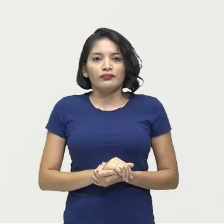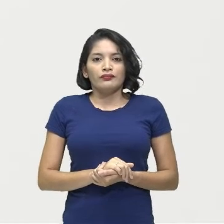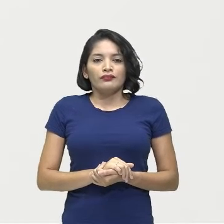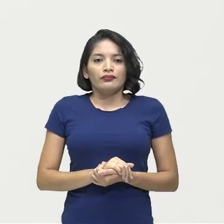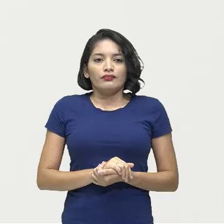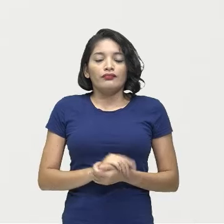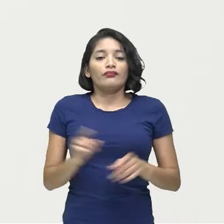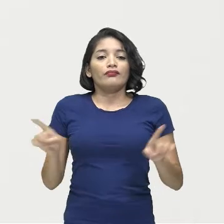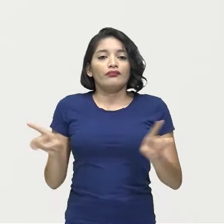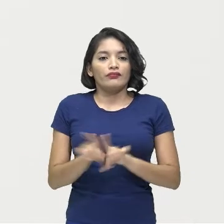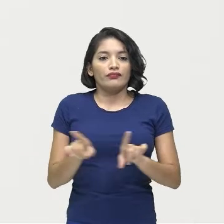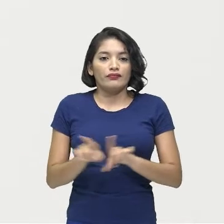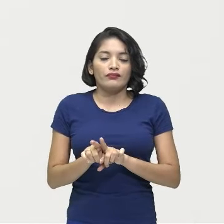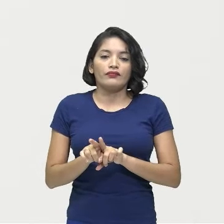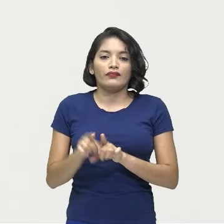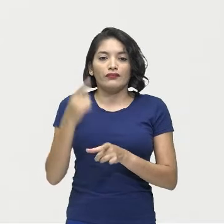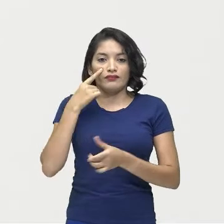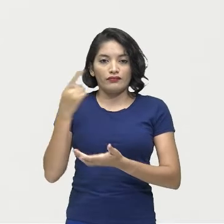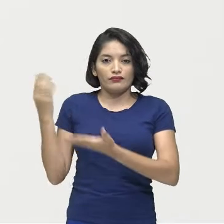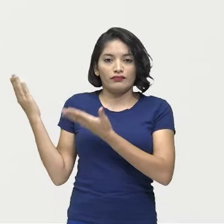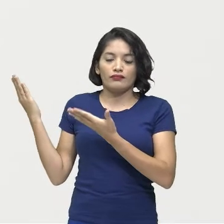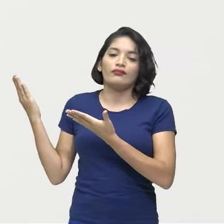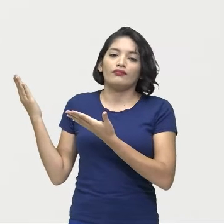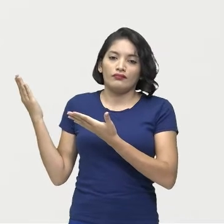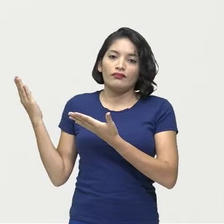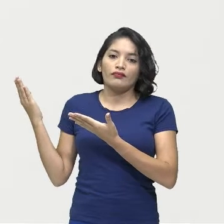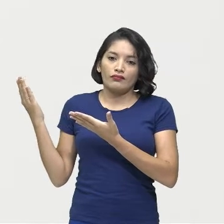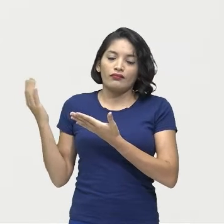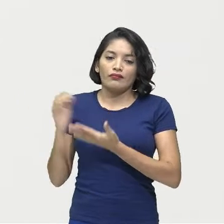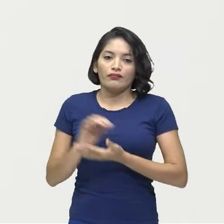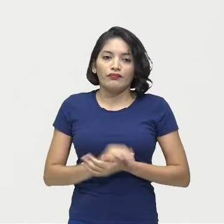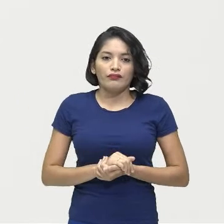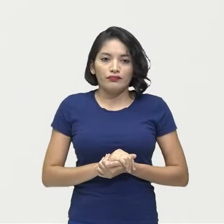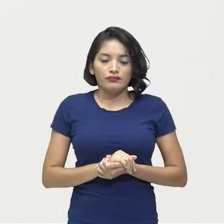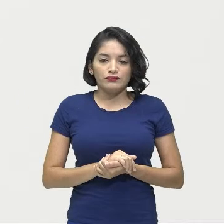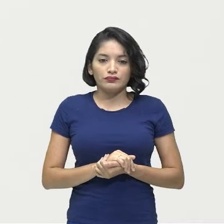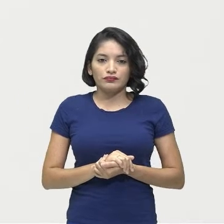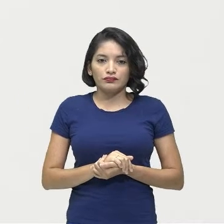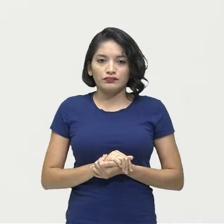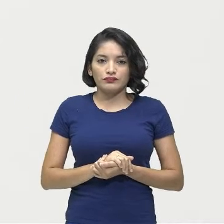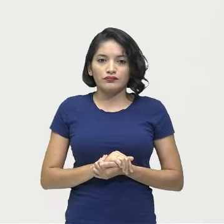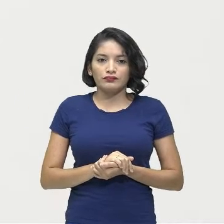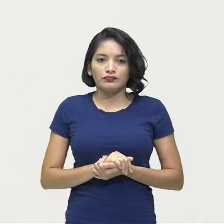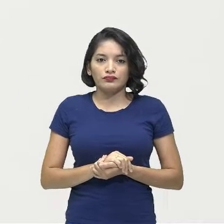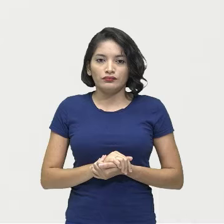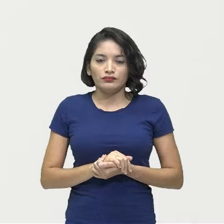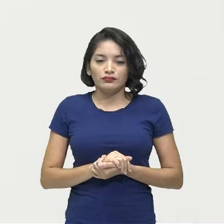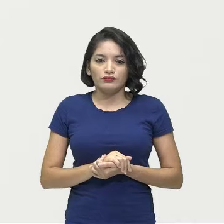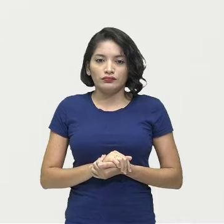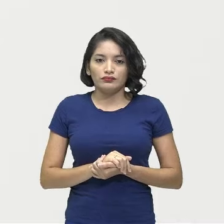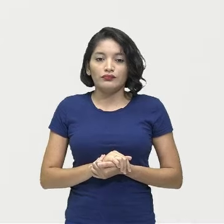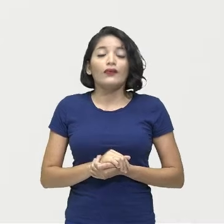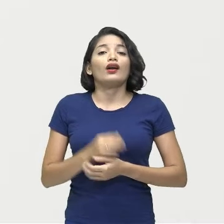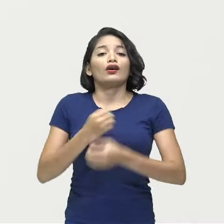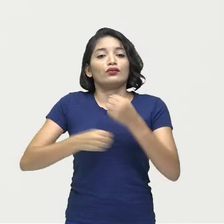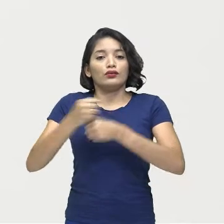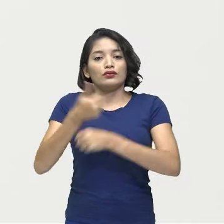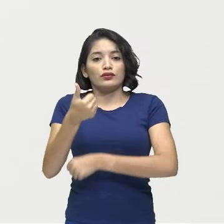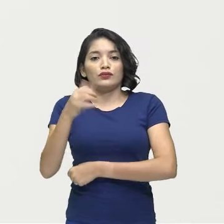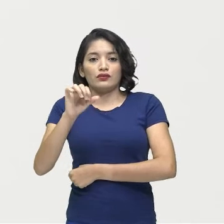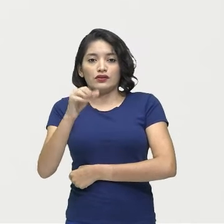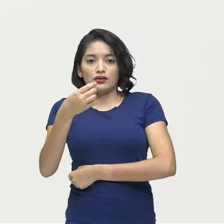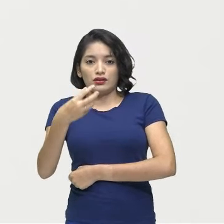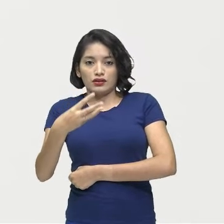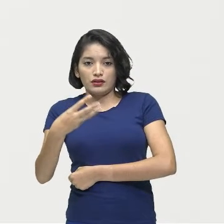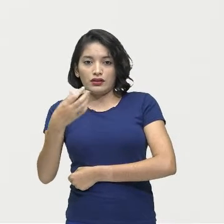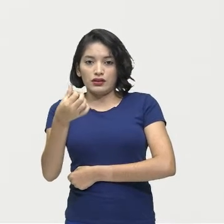o Grande Expurgo, que vai ser o mecanismo de terror em massa, que vai ser aplicado entre 36 e 40, como vocês podem ver, né? Ele tinha